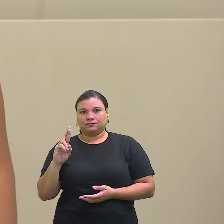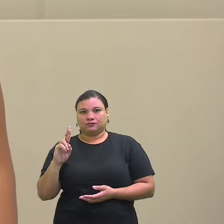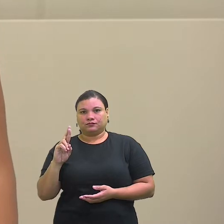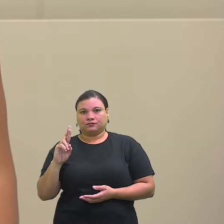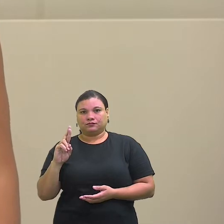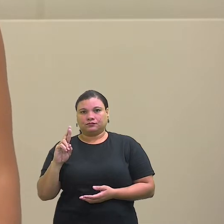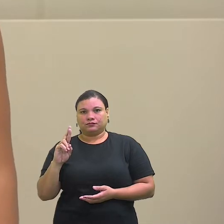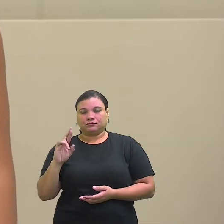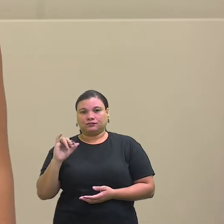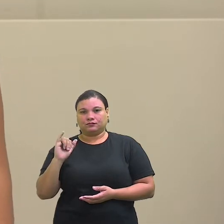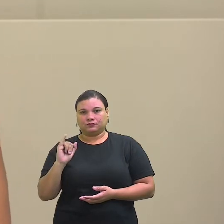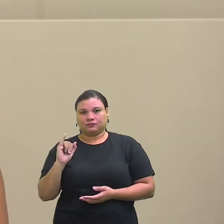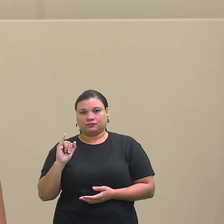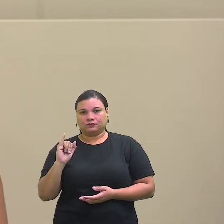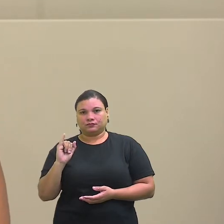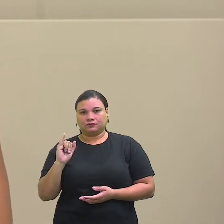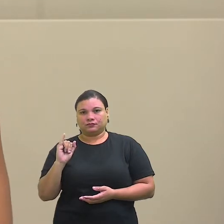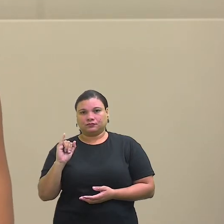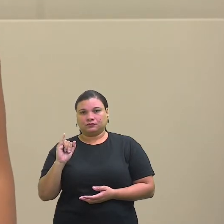I,